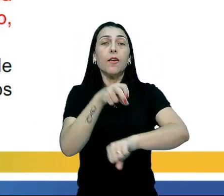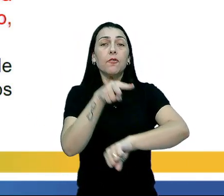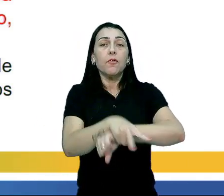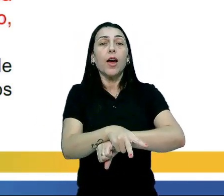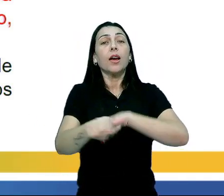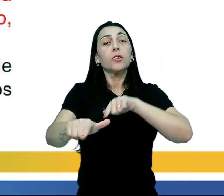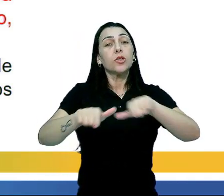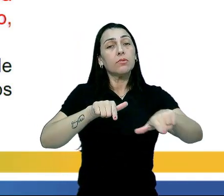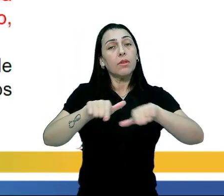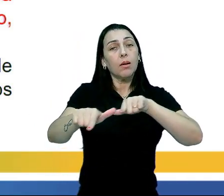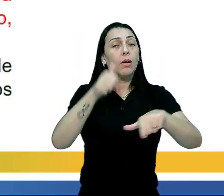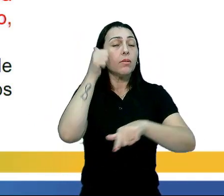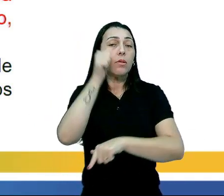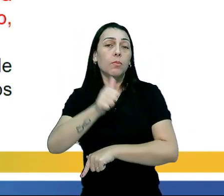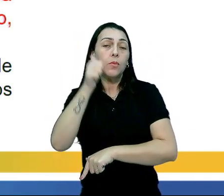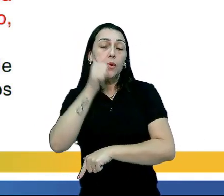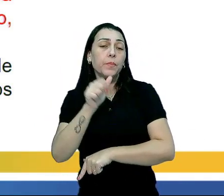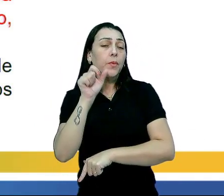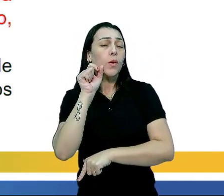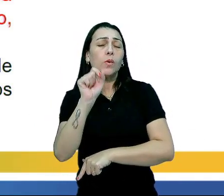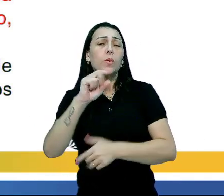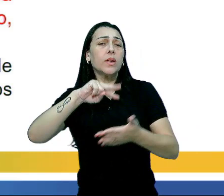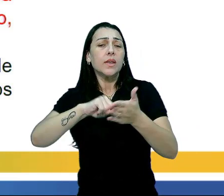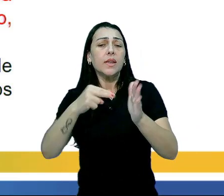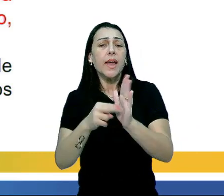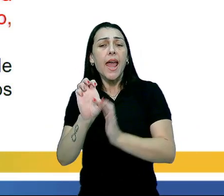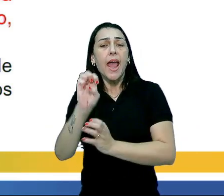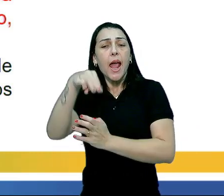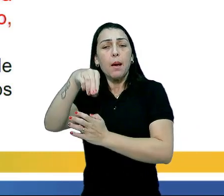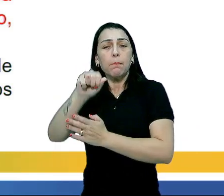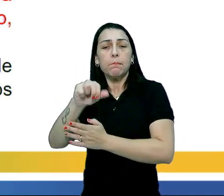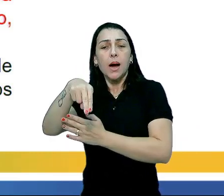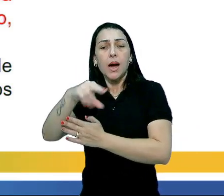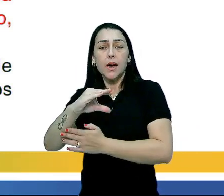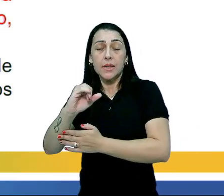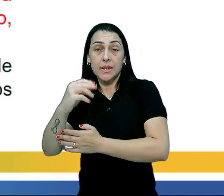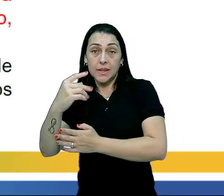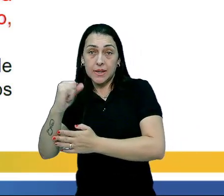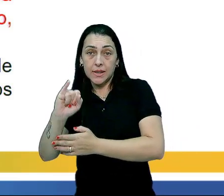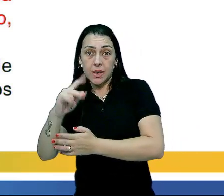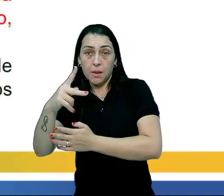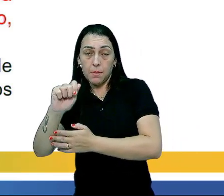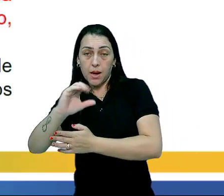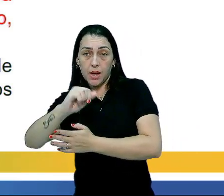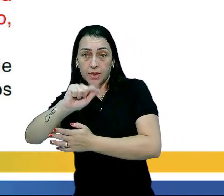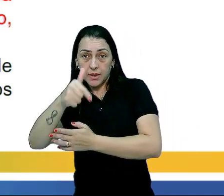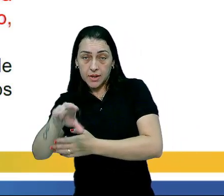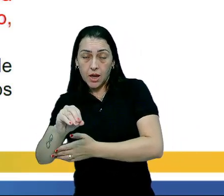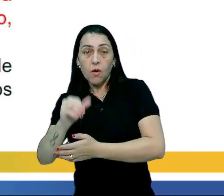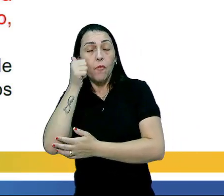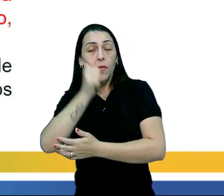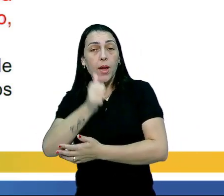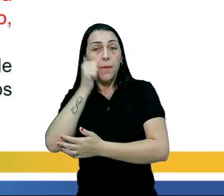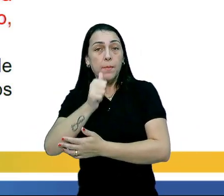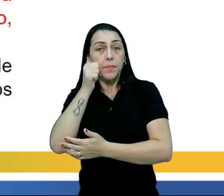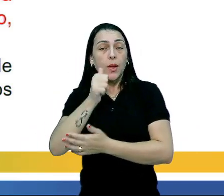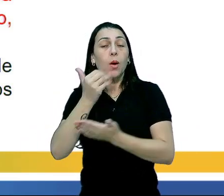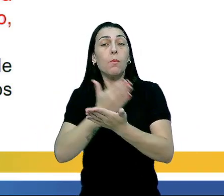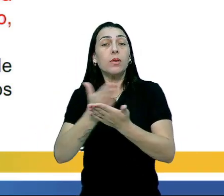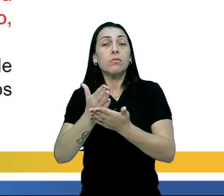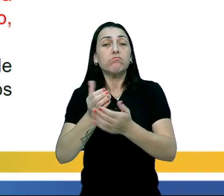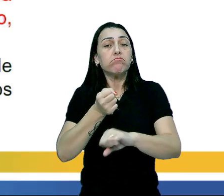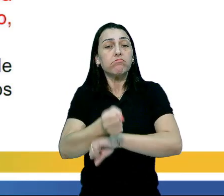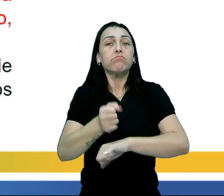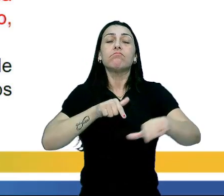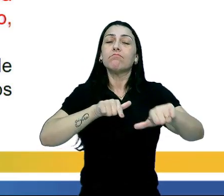que essa alternativa quer dizer quando fala emancipação feminina? Quer dizer que a mulher, ao longo dos anos, passou a integrar o